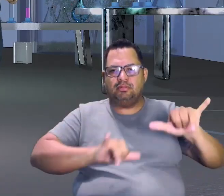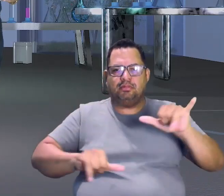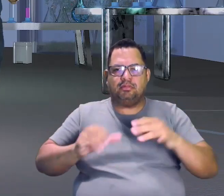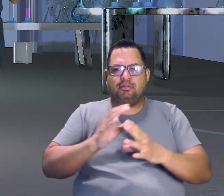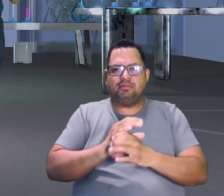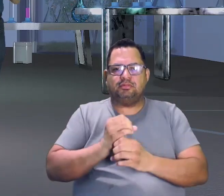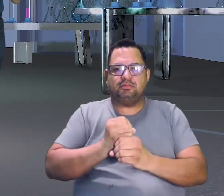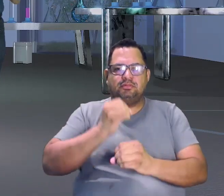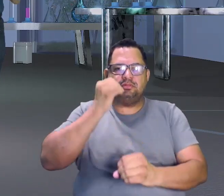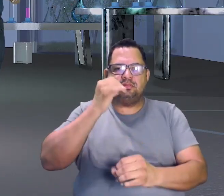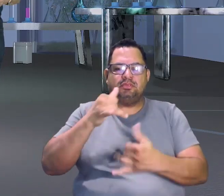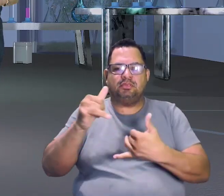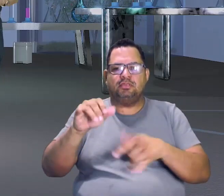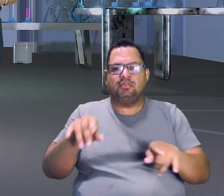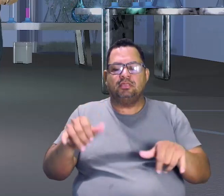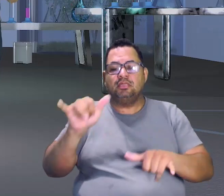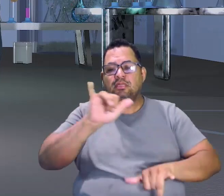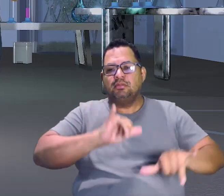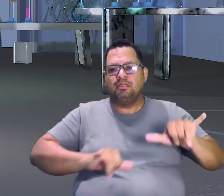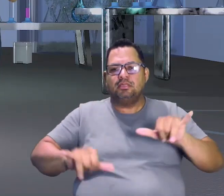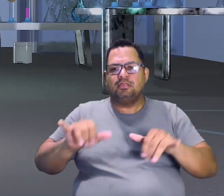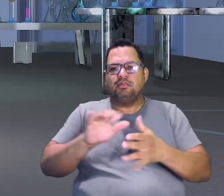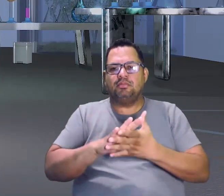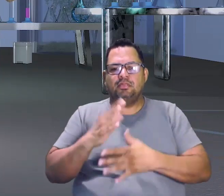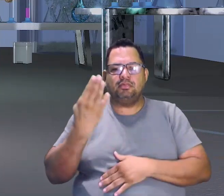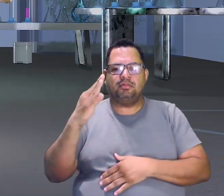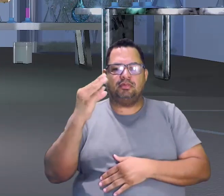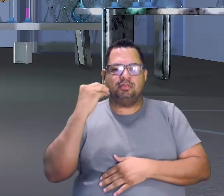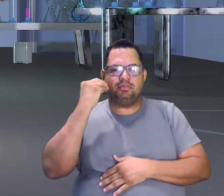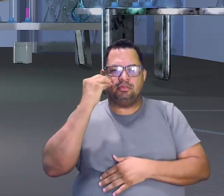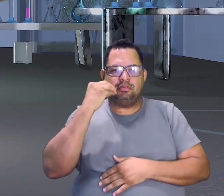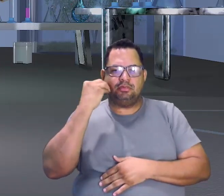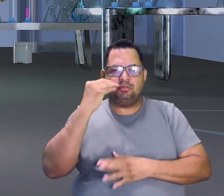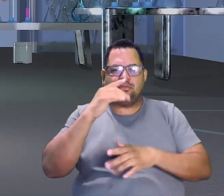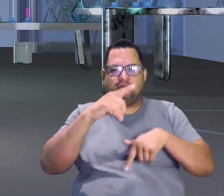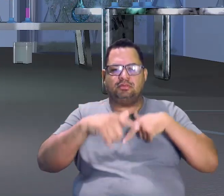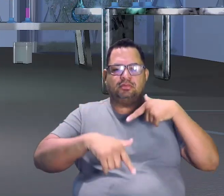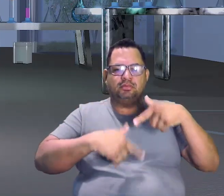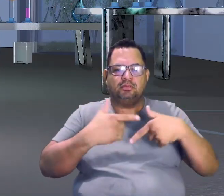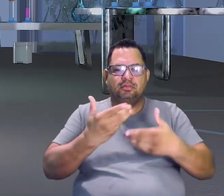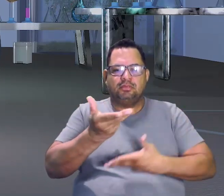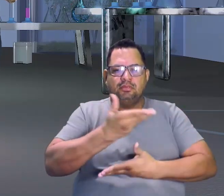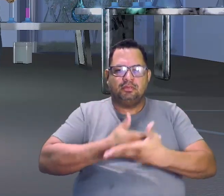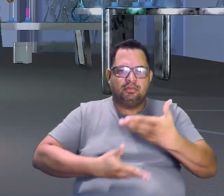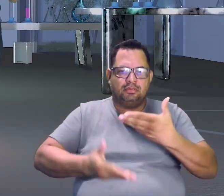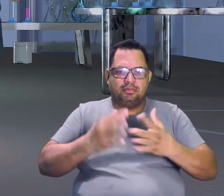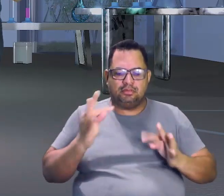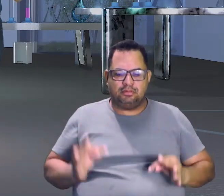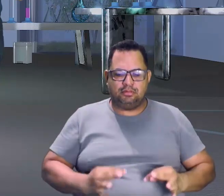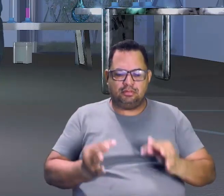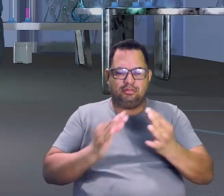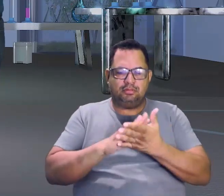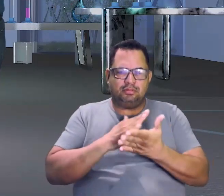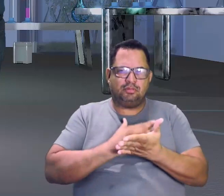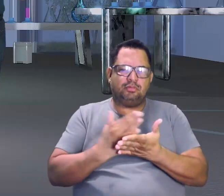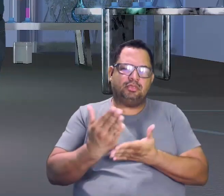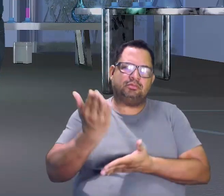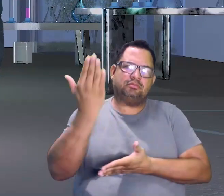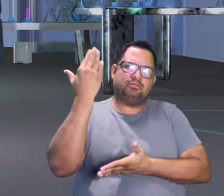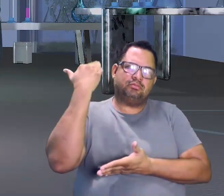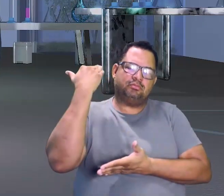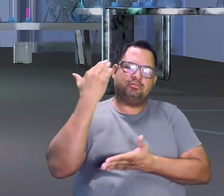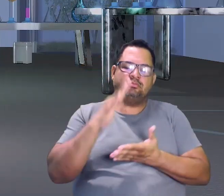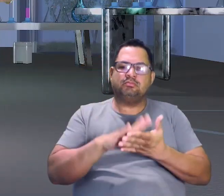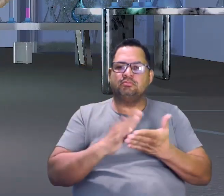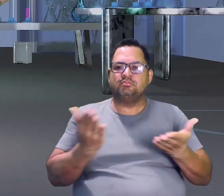tenho mestrado em Biologia Experimental. E trabalho na mediação tecnológica, né, desde o início da mediação tecnológica,